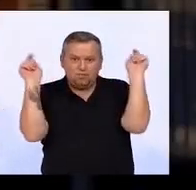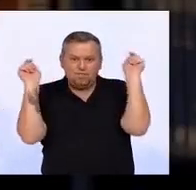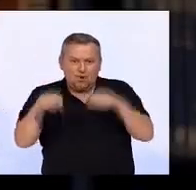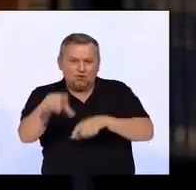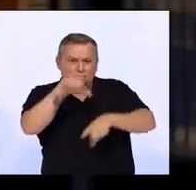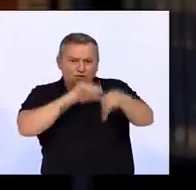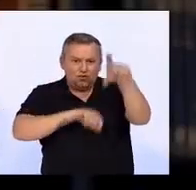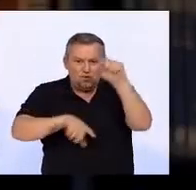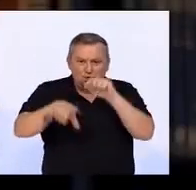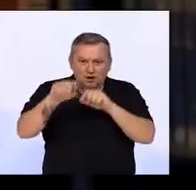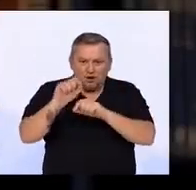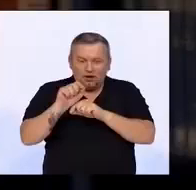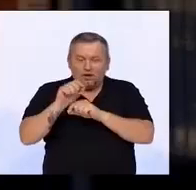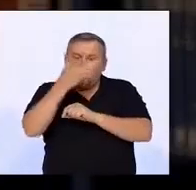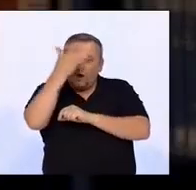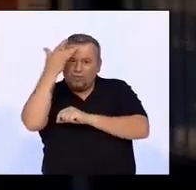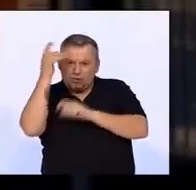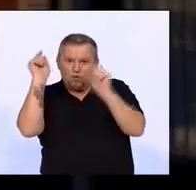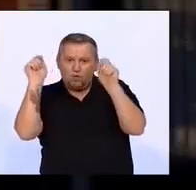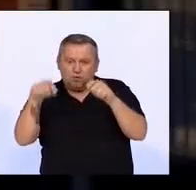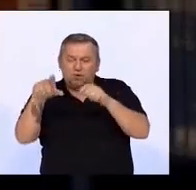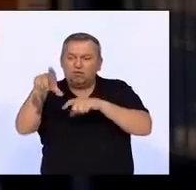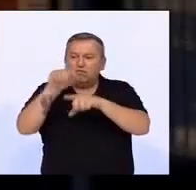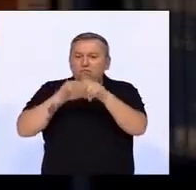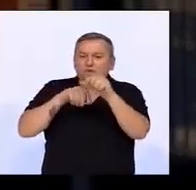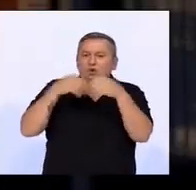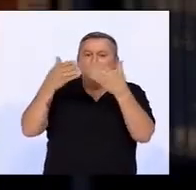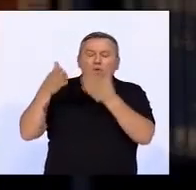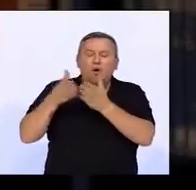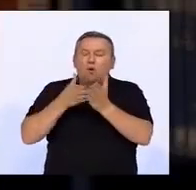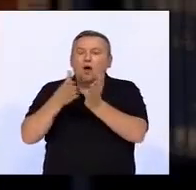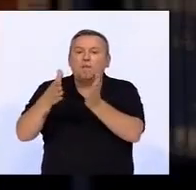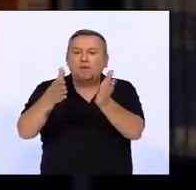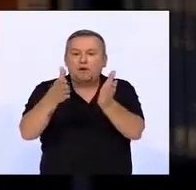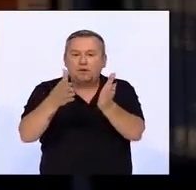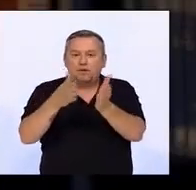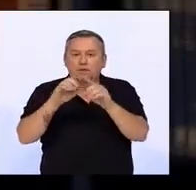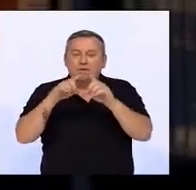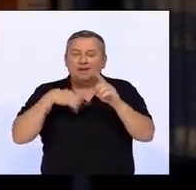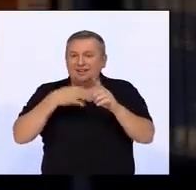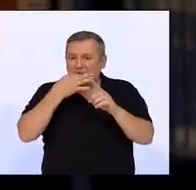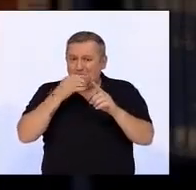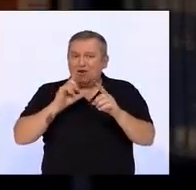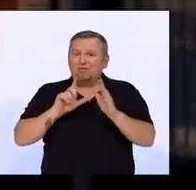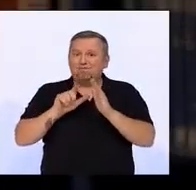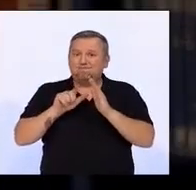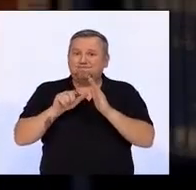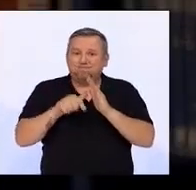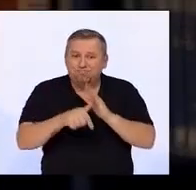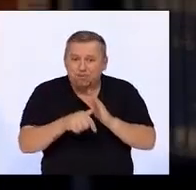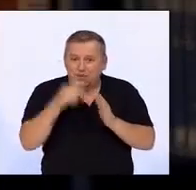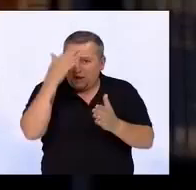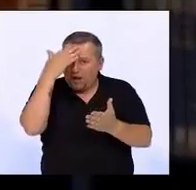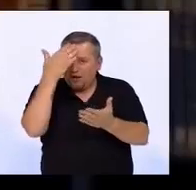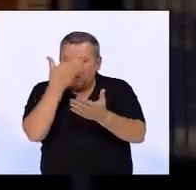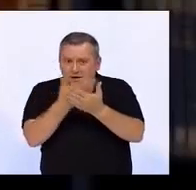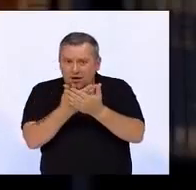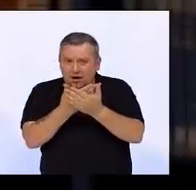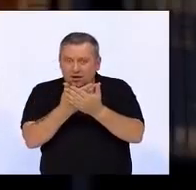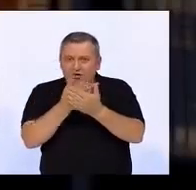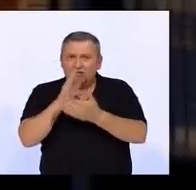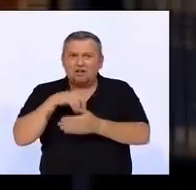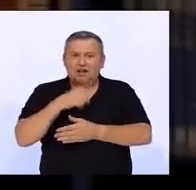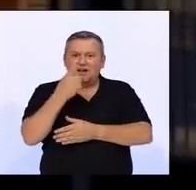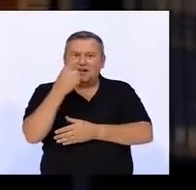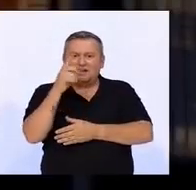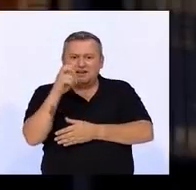na direção de uma candidatura de centro, qualquer que seja ela. Eu acho que é muito tarde para acreditar. Nós estamos aí há 15,